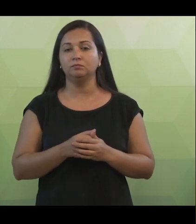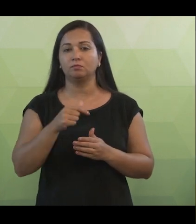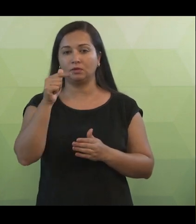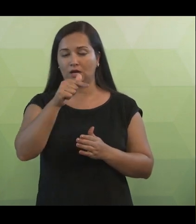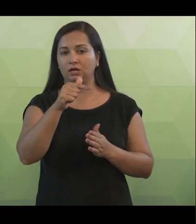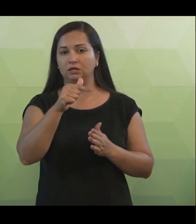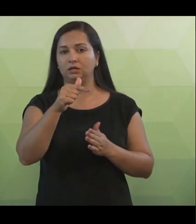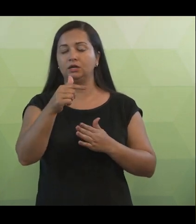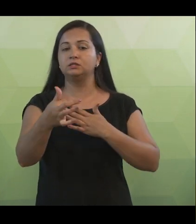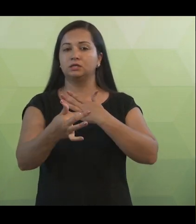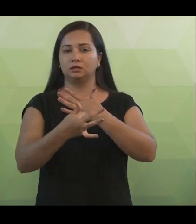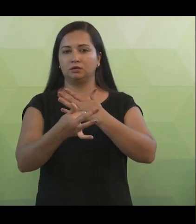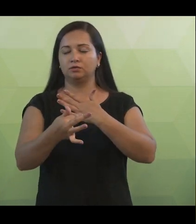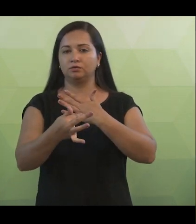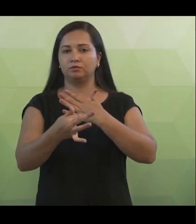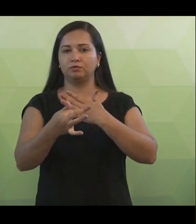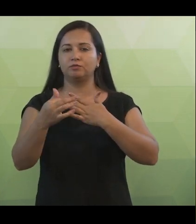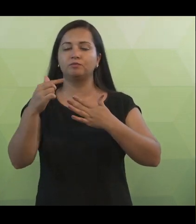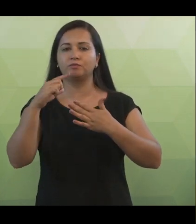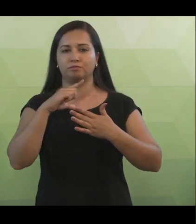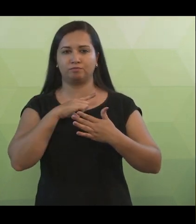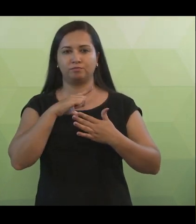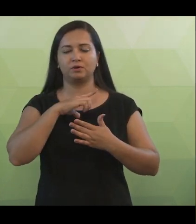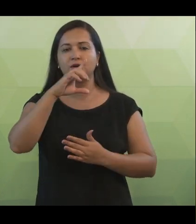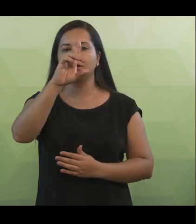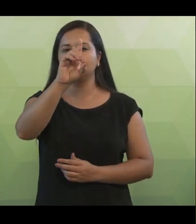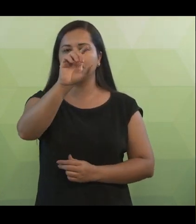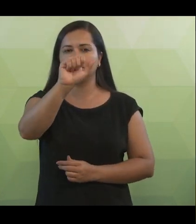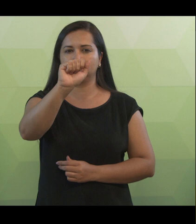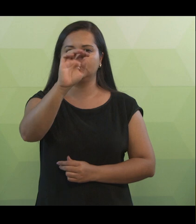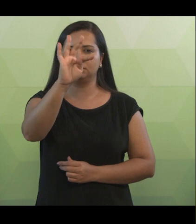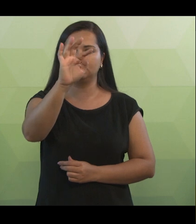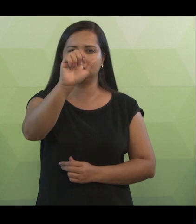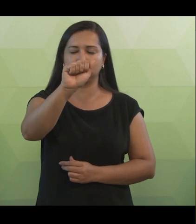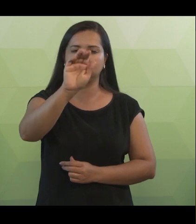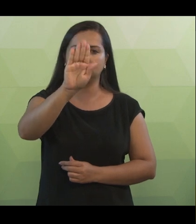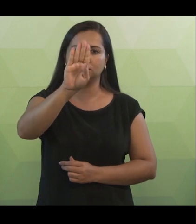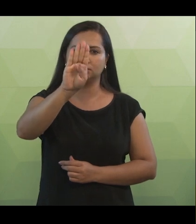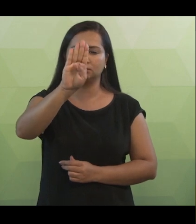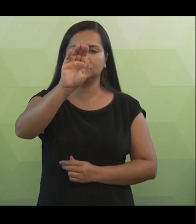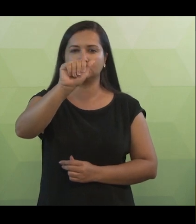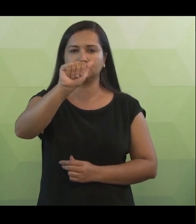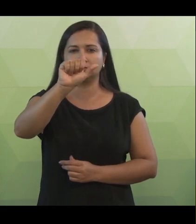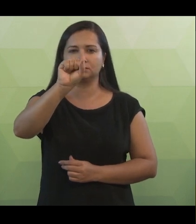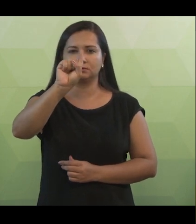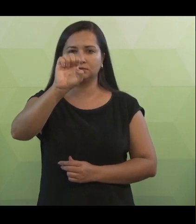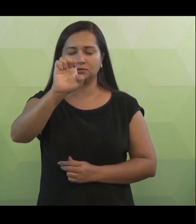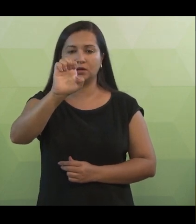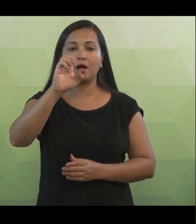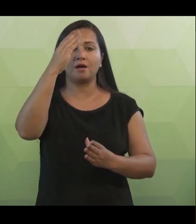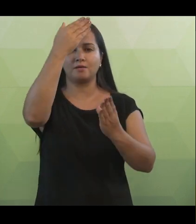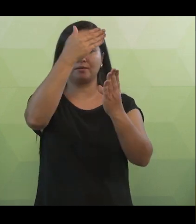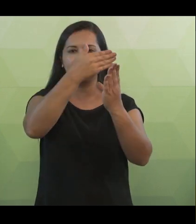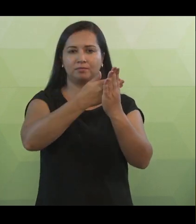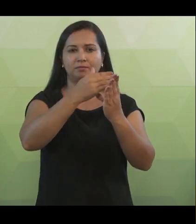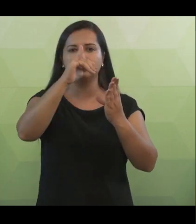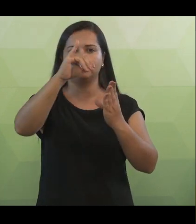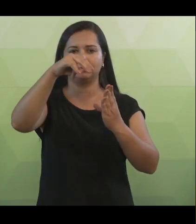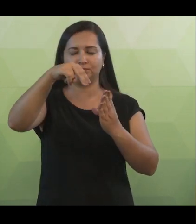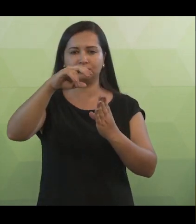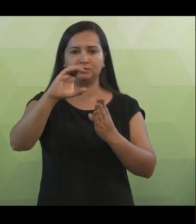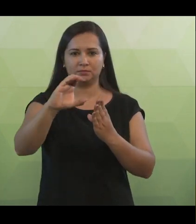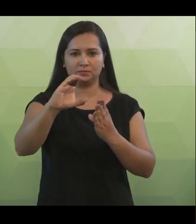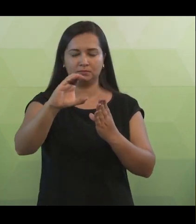função find do arquivo database.php, que está dentro da pasta inc, e passa